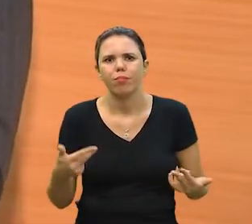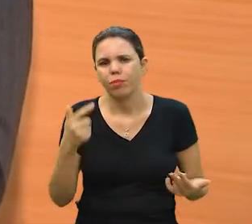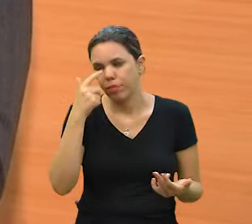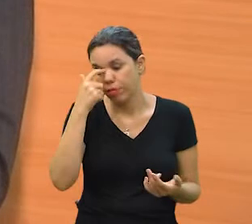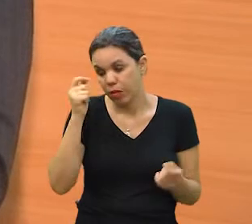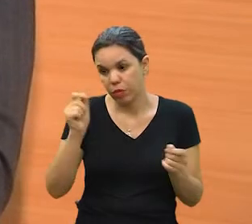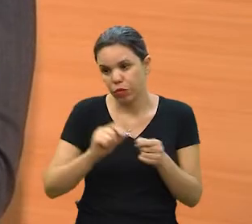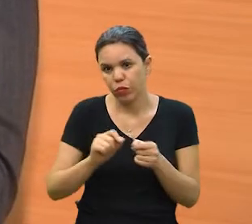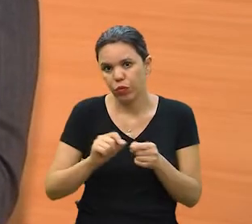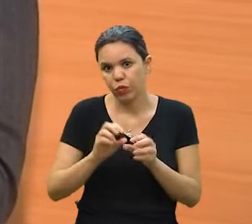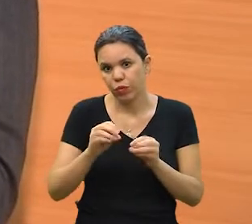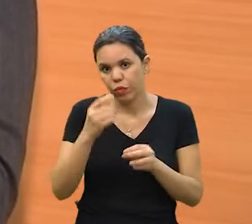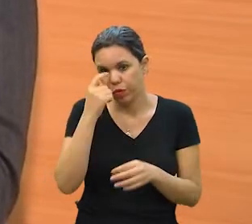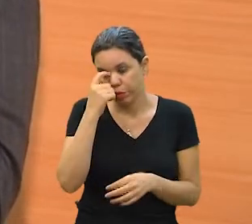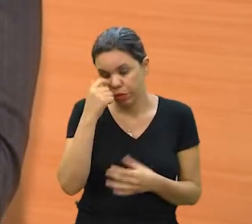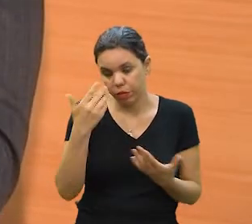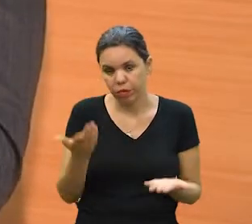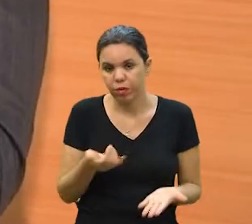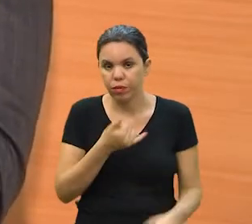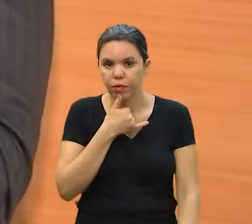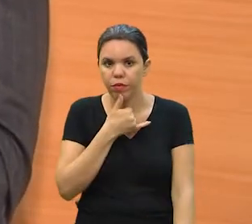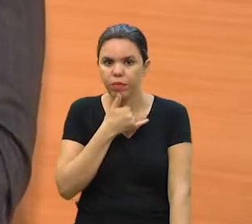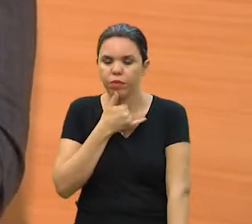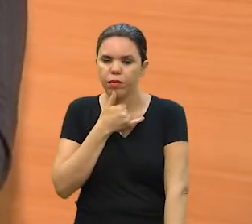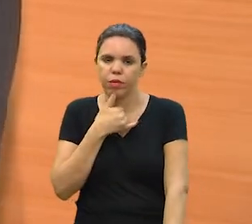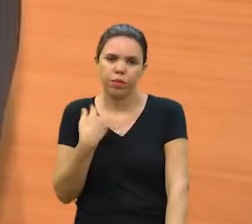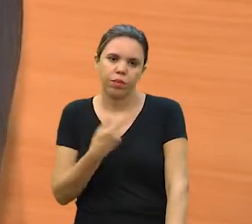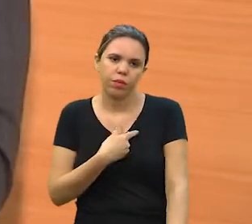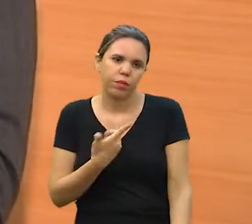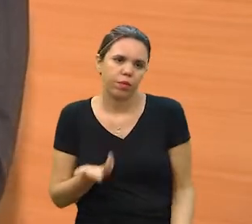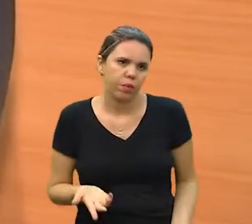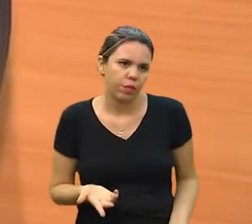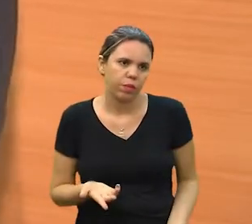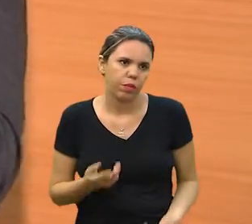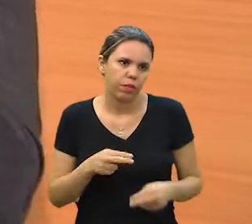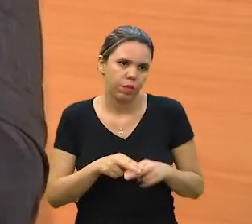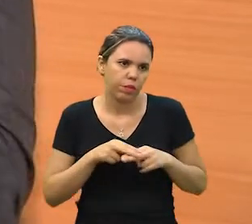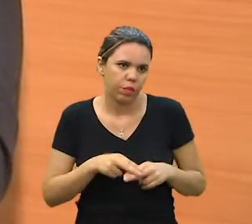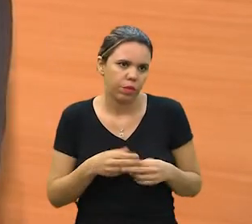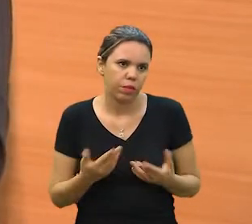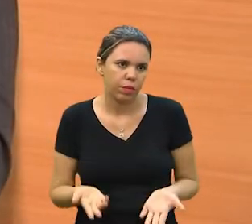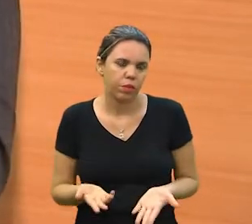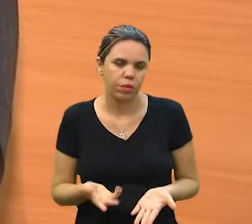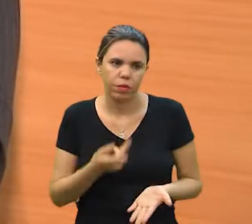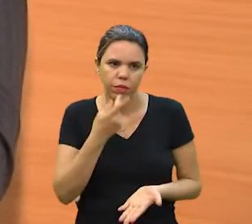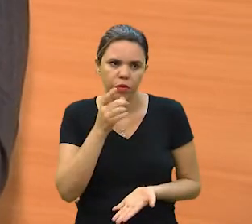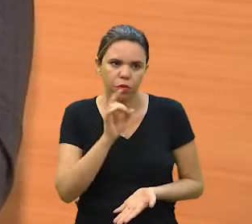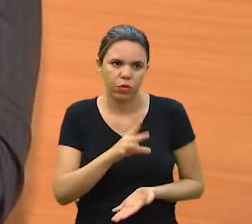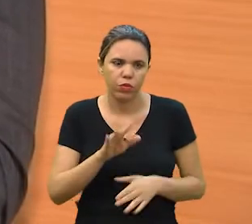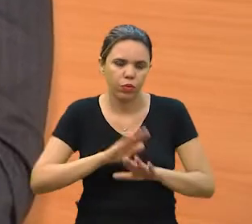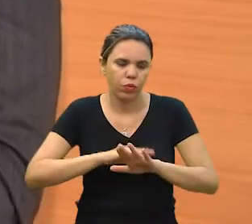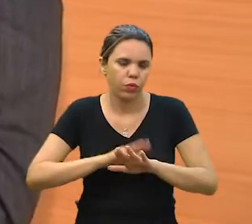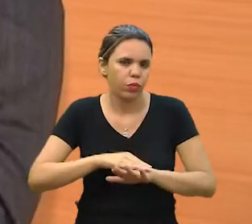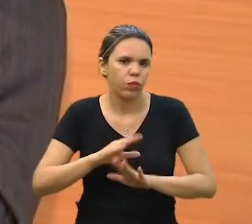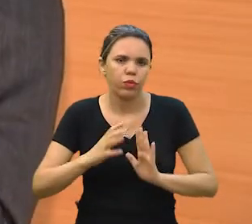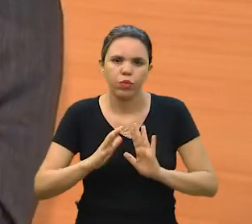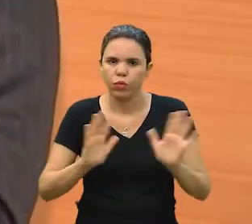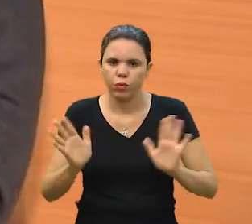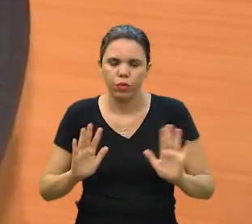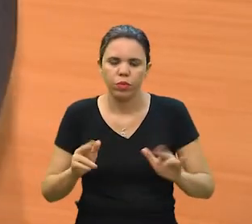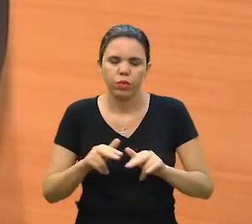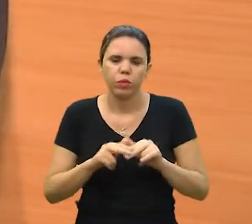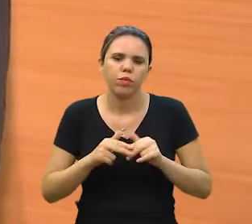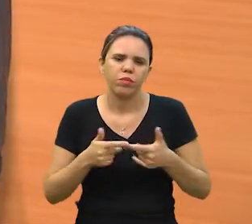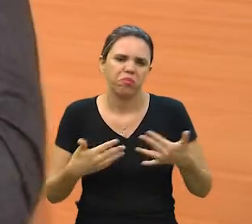Muitas coisas podem ser feitas na educação. Mas infelizmente a gente, por questões até, não vou só falar de ideologia, mas